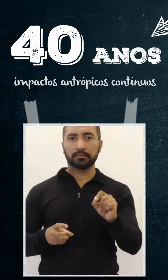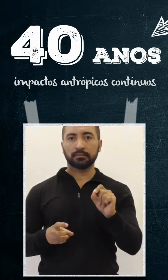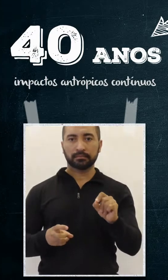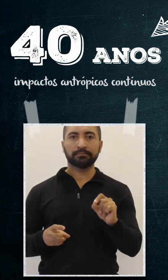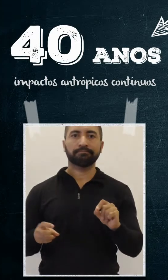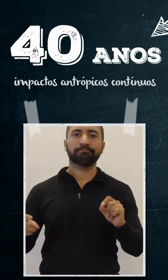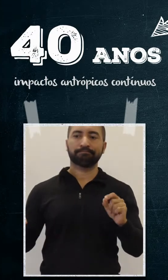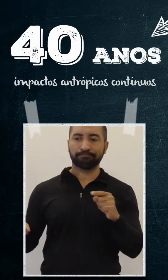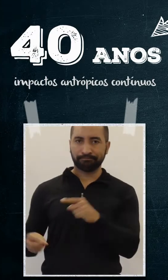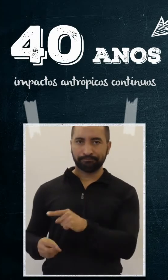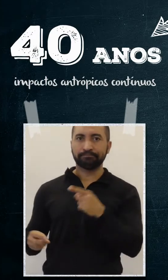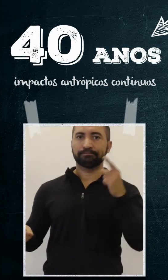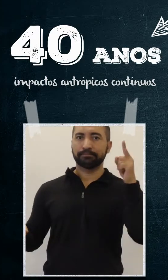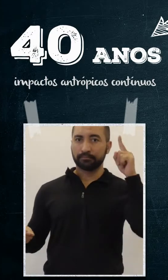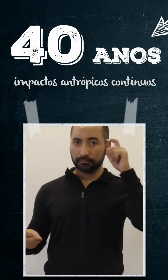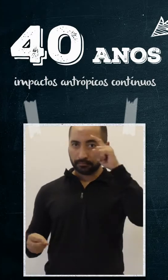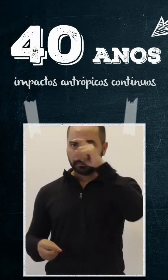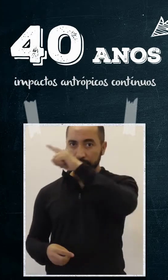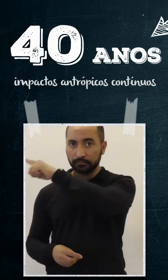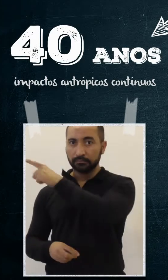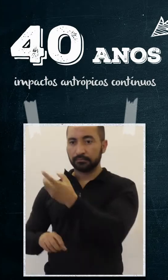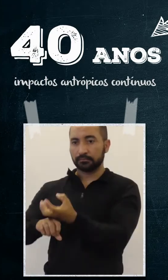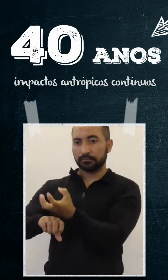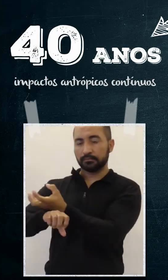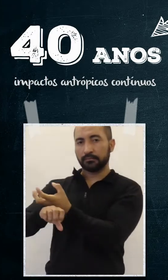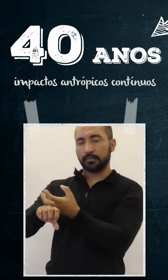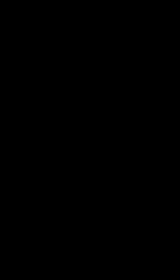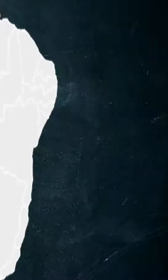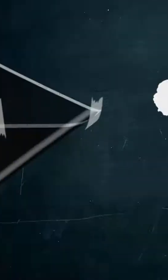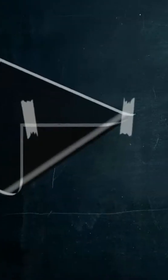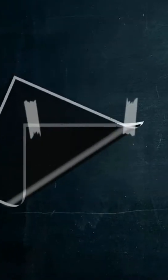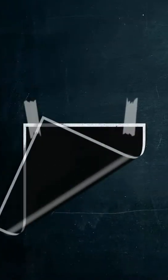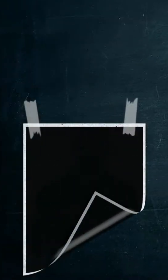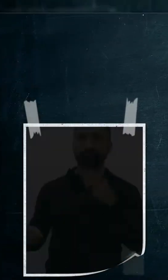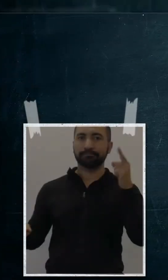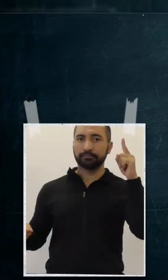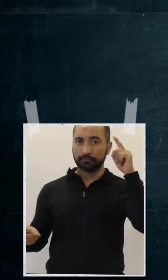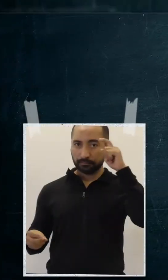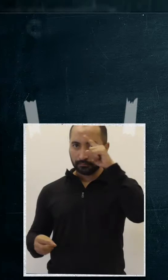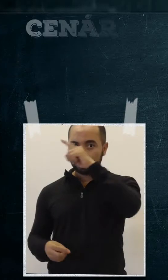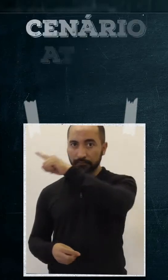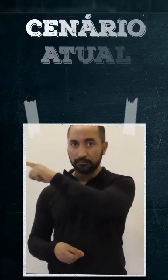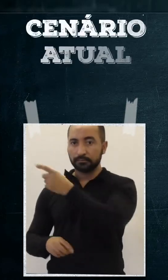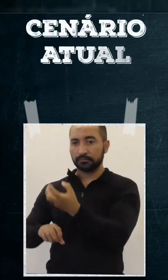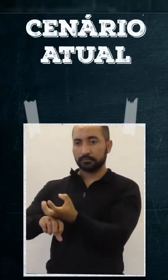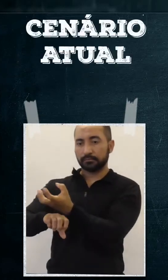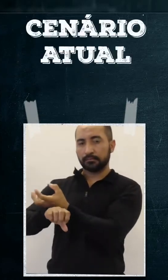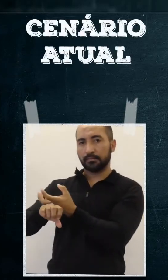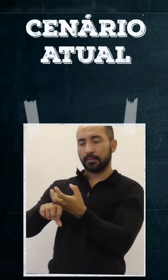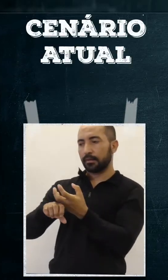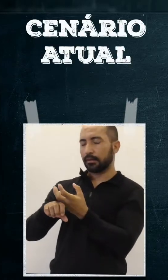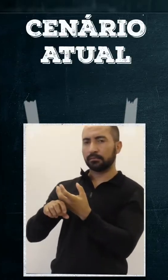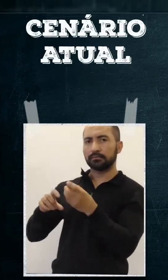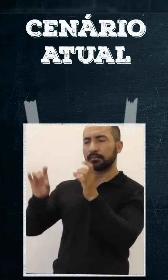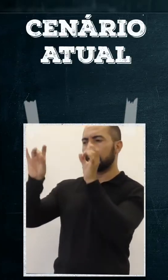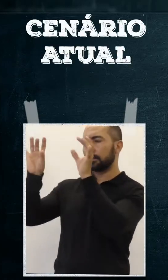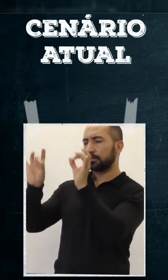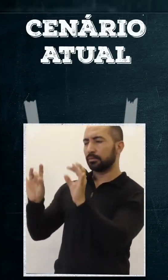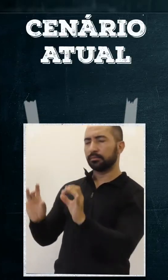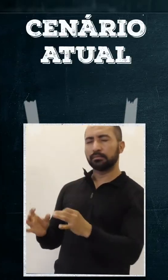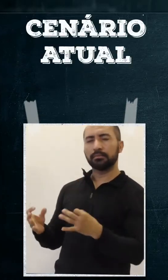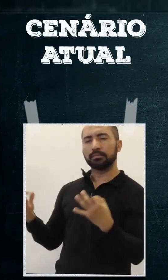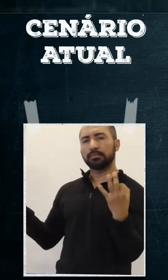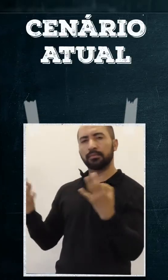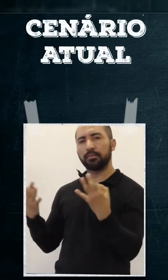realidade de ambiente pobre e verdadeiramente discrepante dos ecossistemas coralíneos tão ricos descritos em 1970. Em Serrambi,